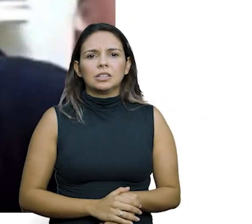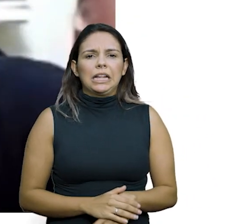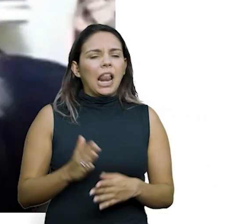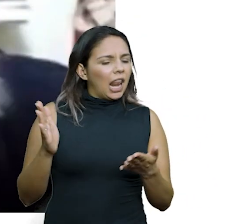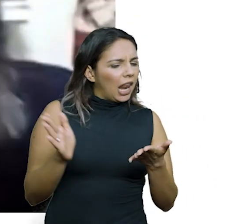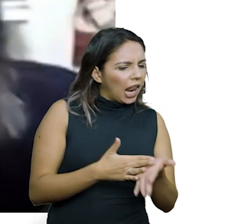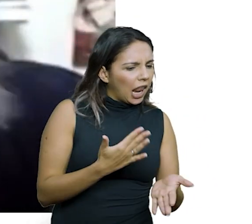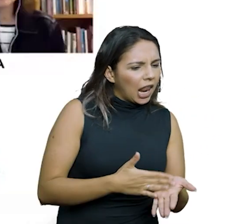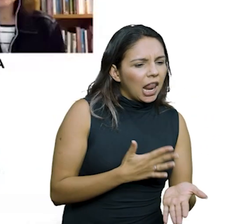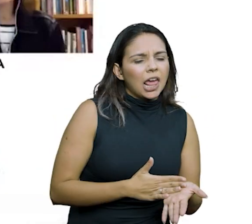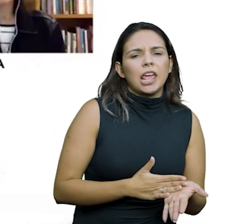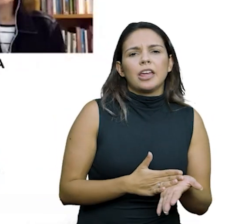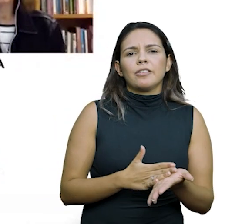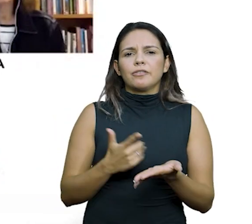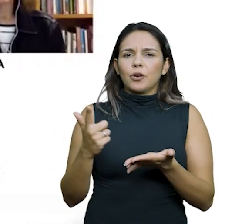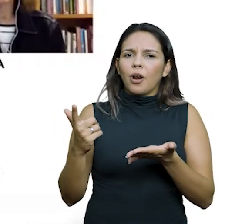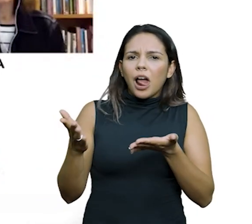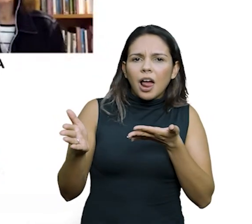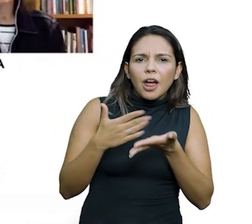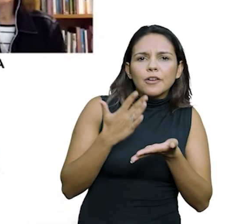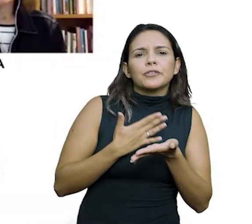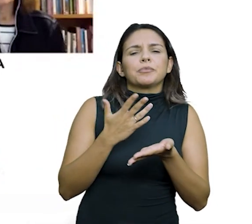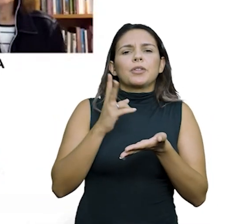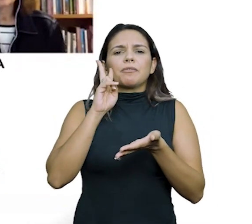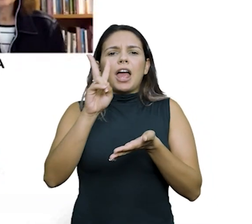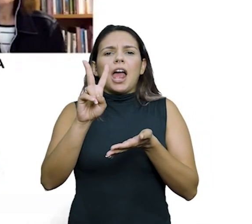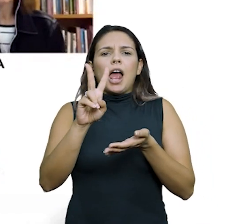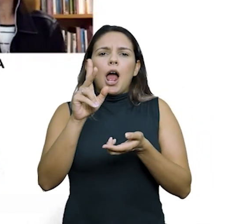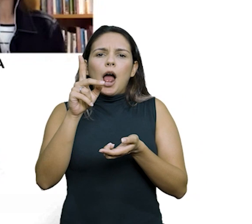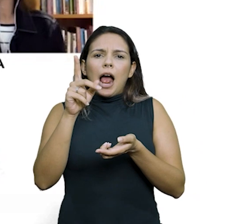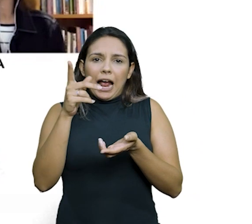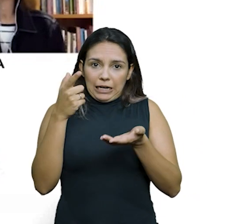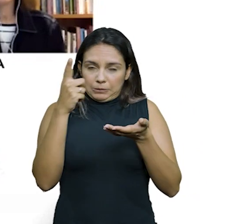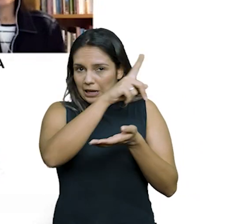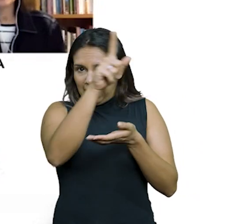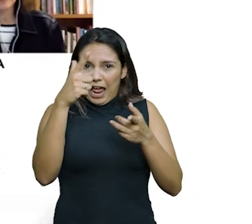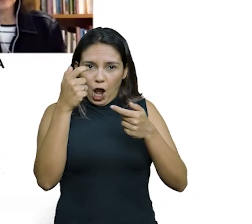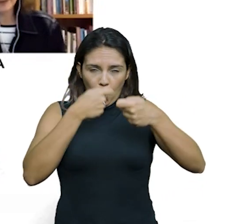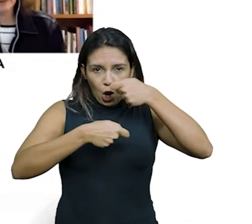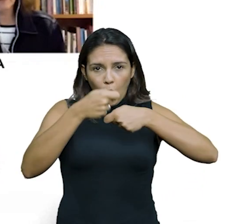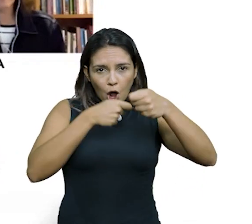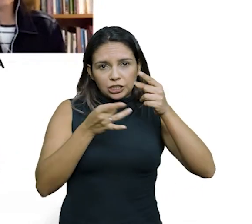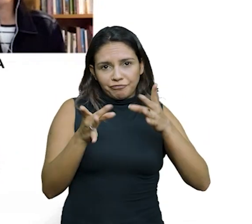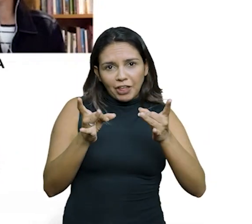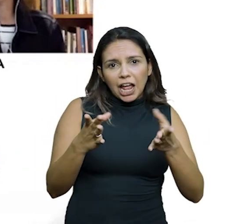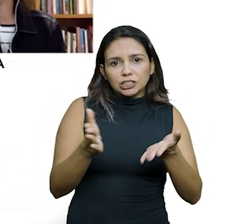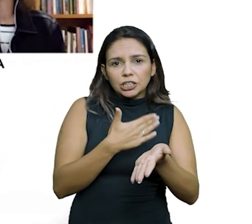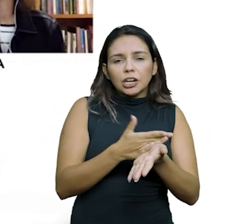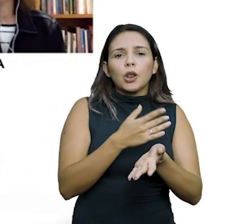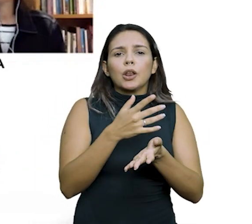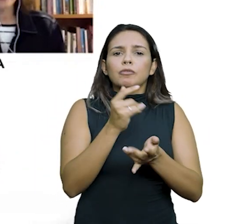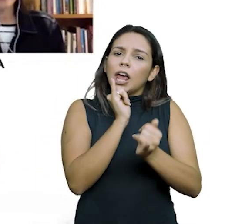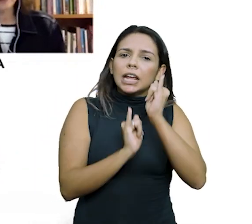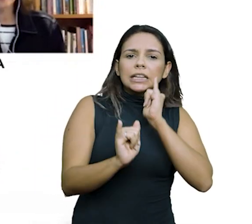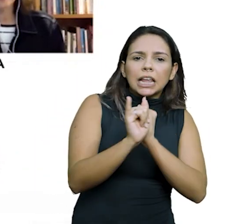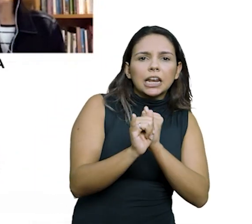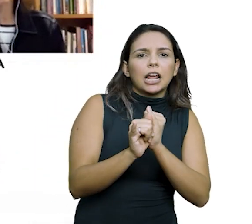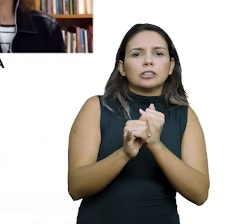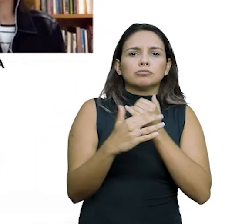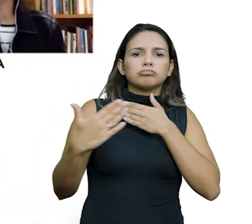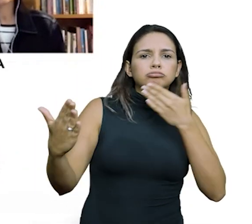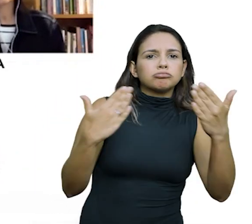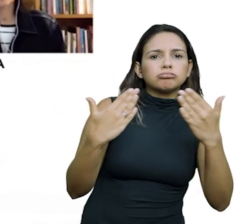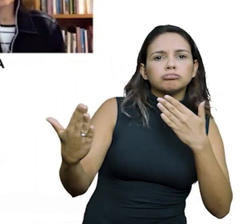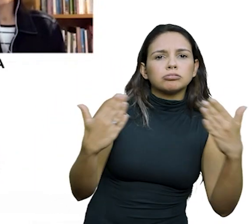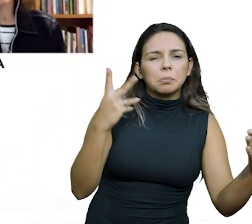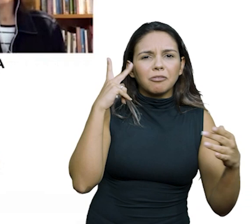dos livros, as editoras buscando um caminho virtual, dá pelo menos um alento a gente perceber que Sem artista,